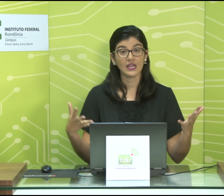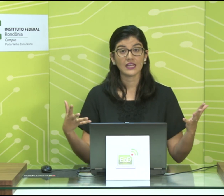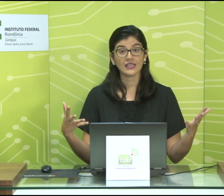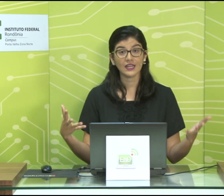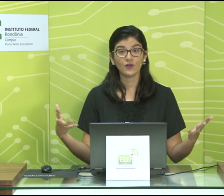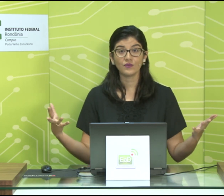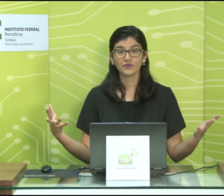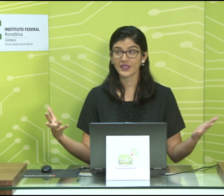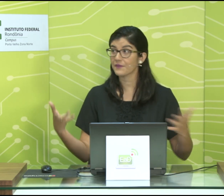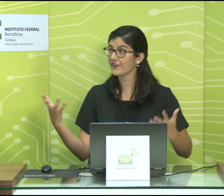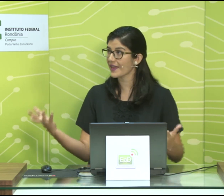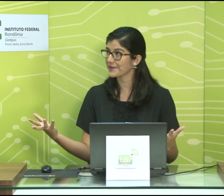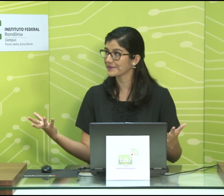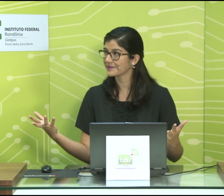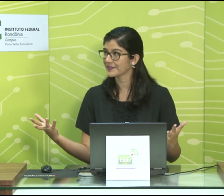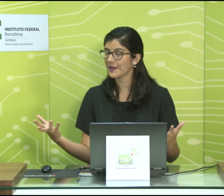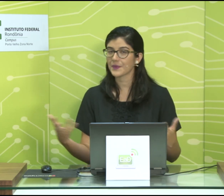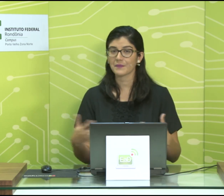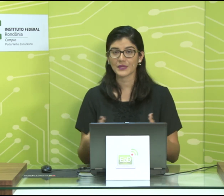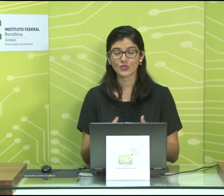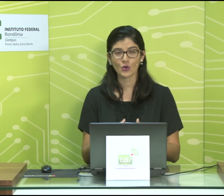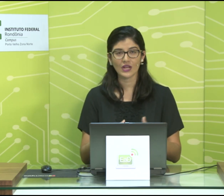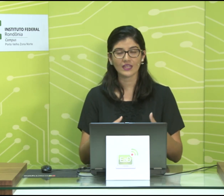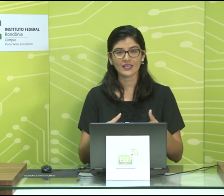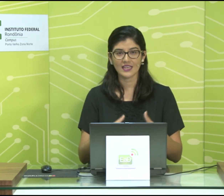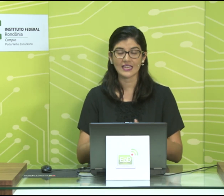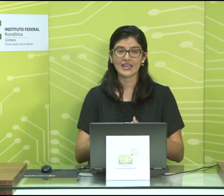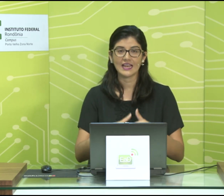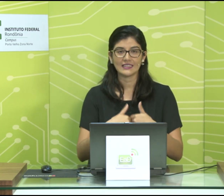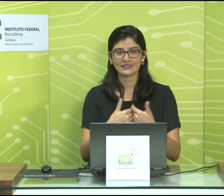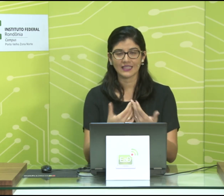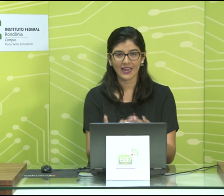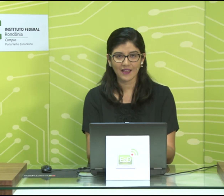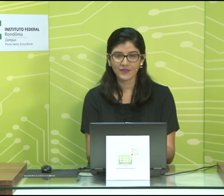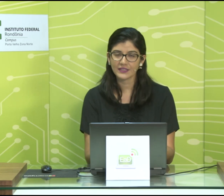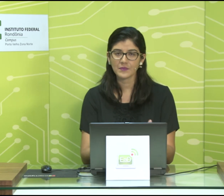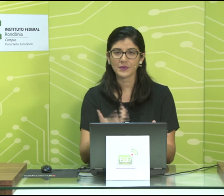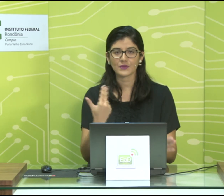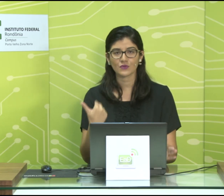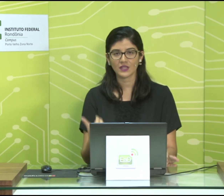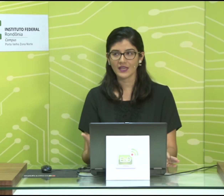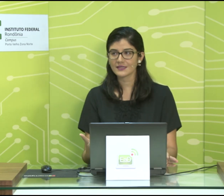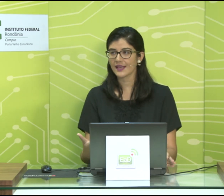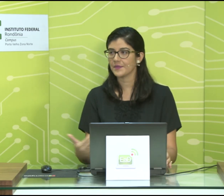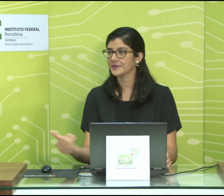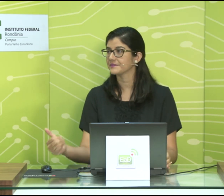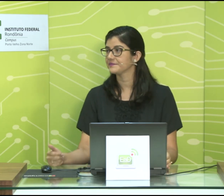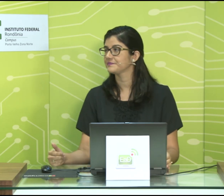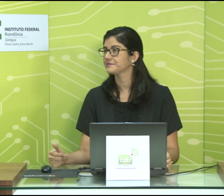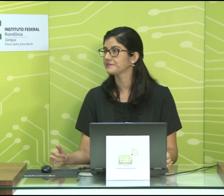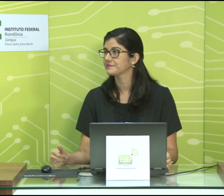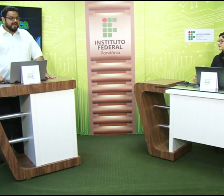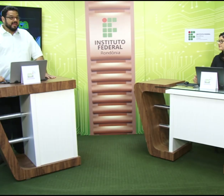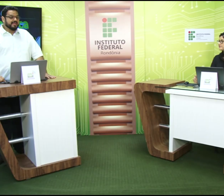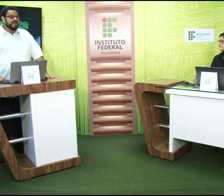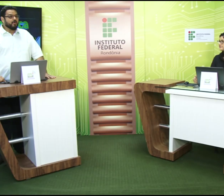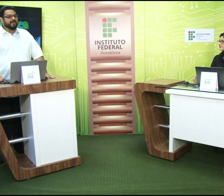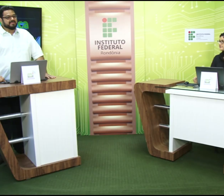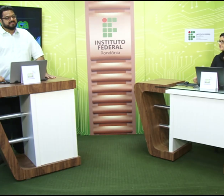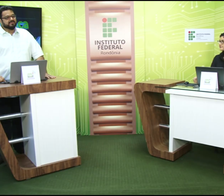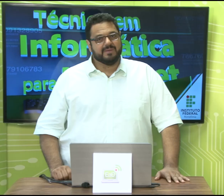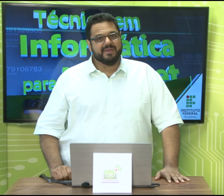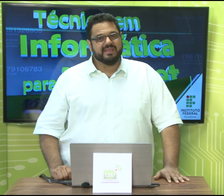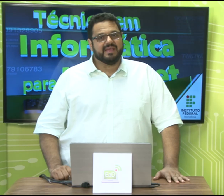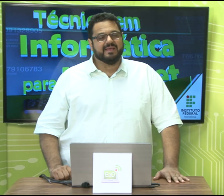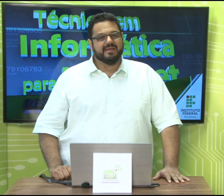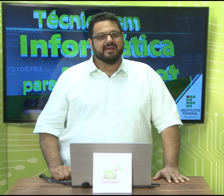formas que não fique feio, né, para a pessoa que escreve, nem para a pessoa que recebe. E a